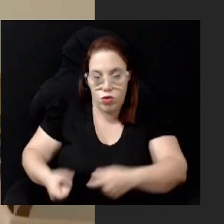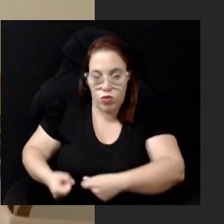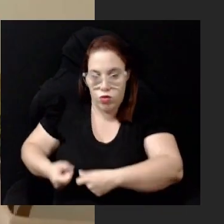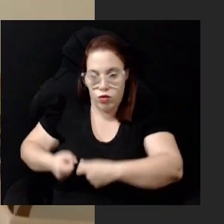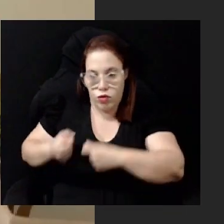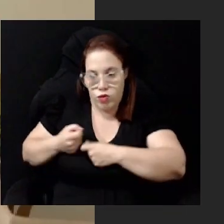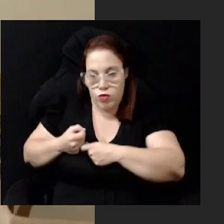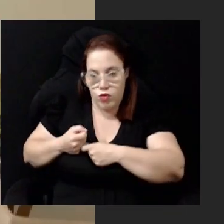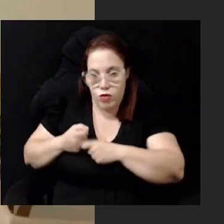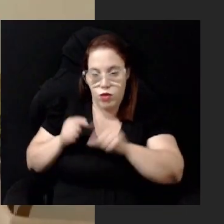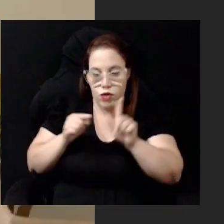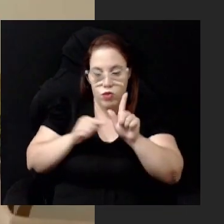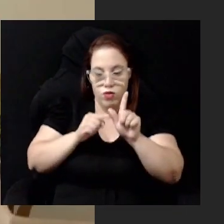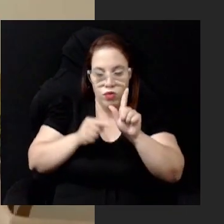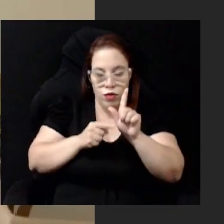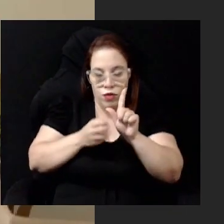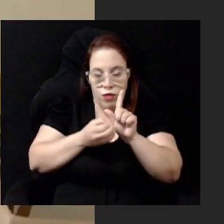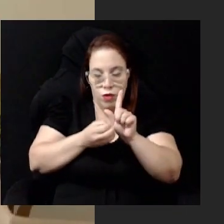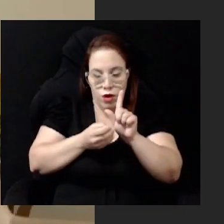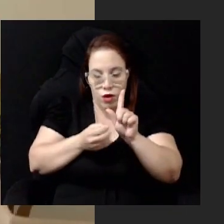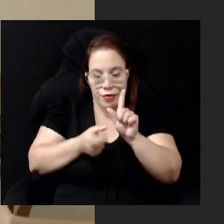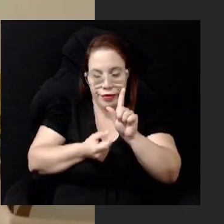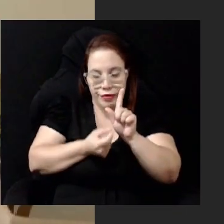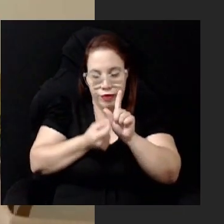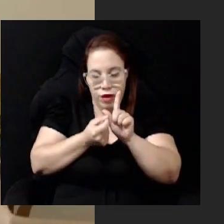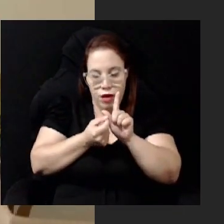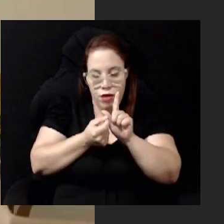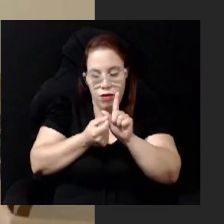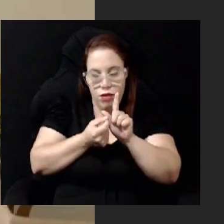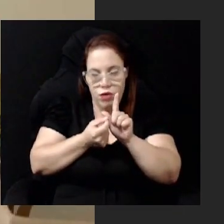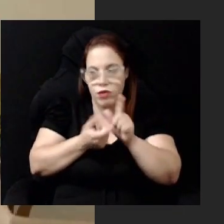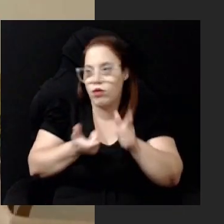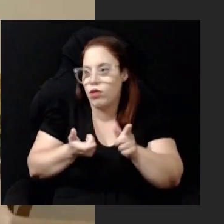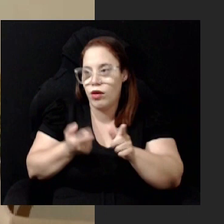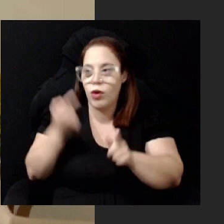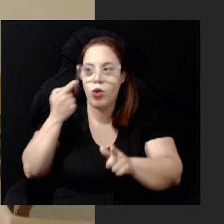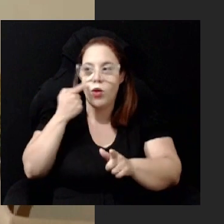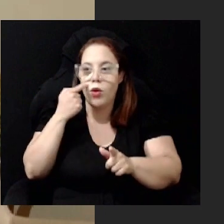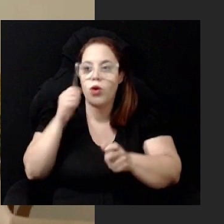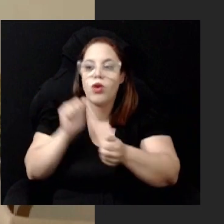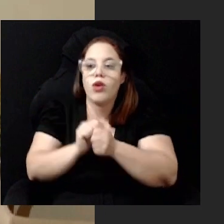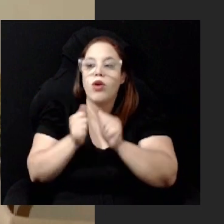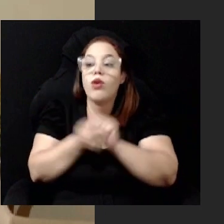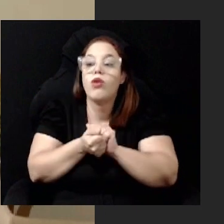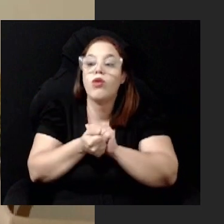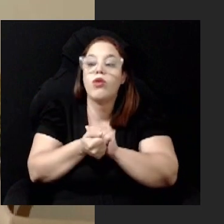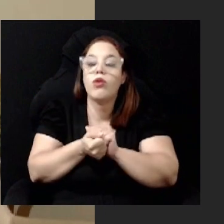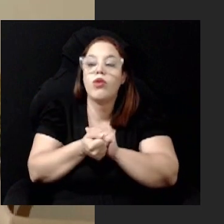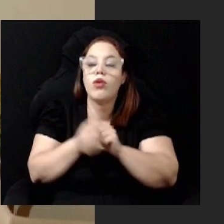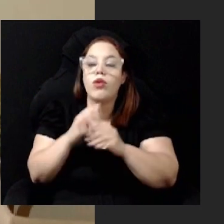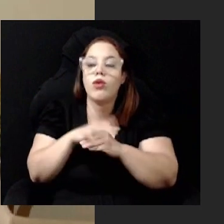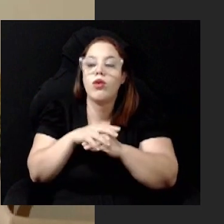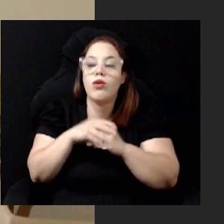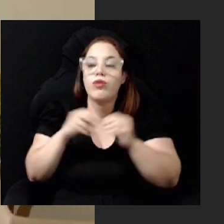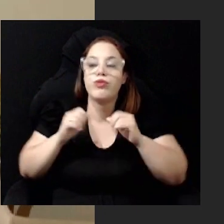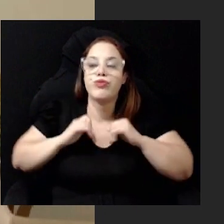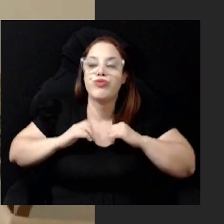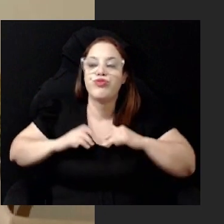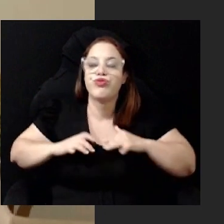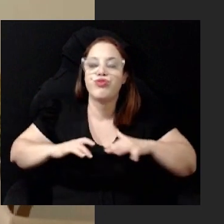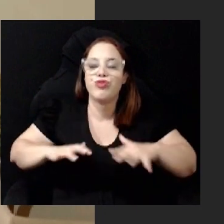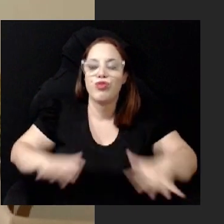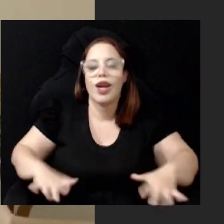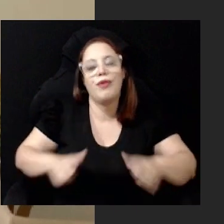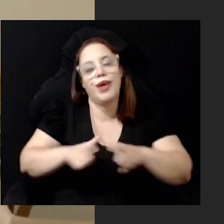com câncer de próstata. E se eu não faço o diagnóstico no momento adequado, a chance deles se espalharem para os ossos é